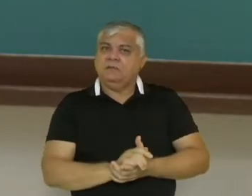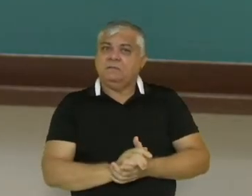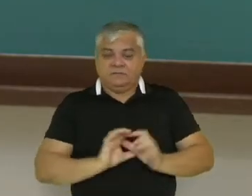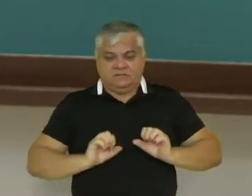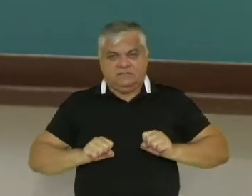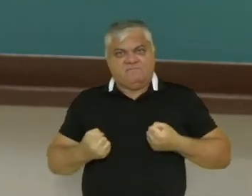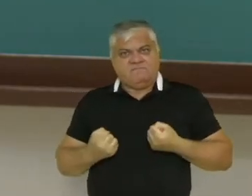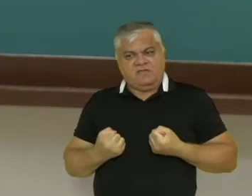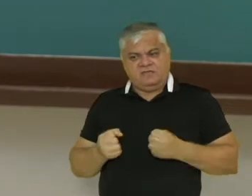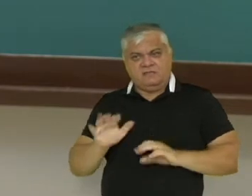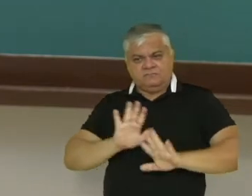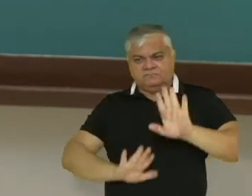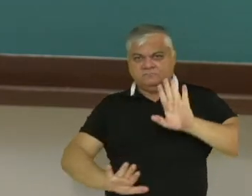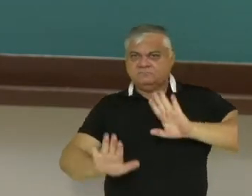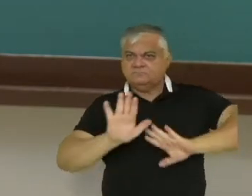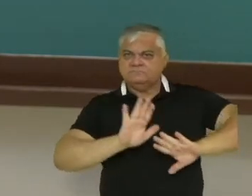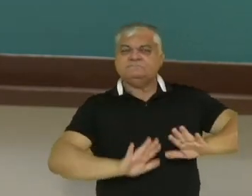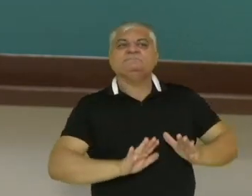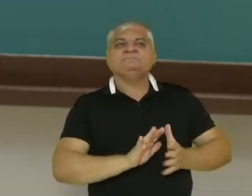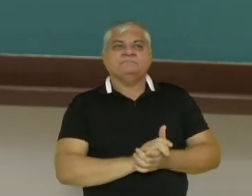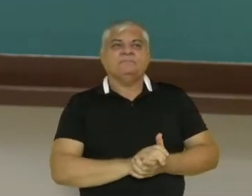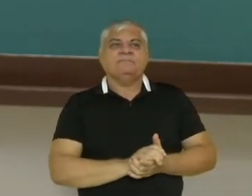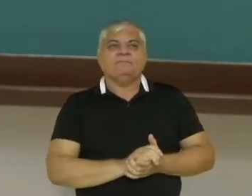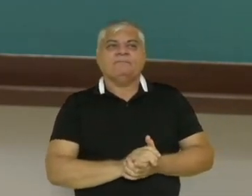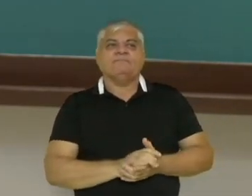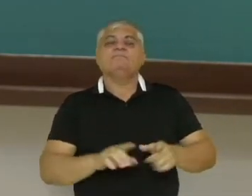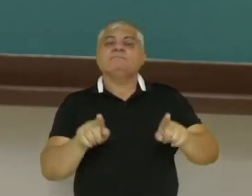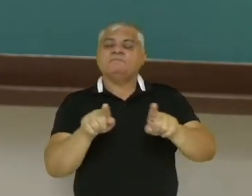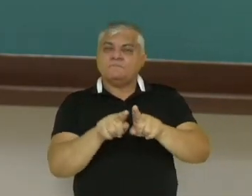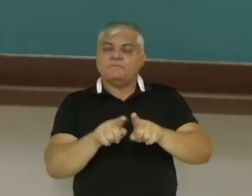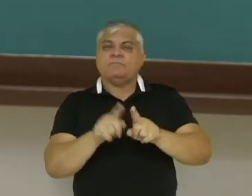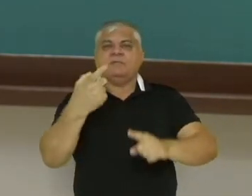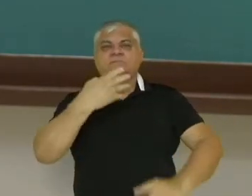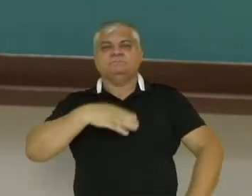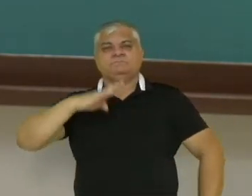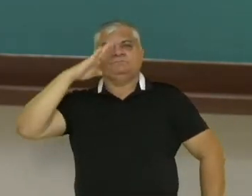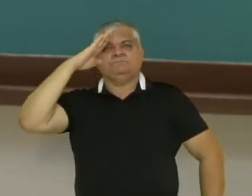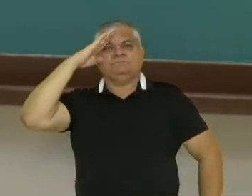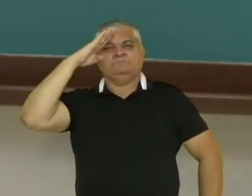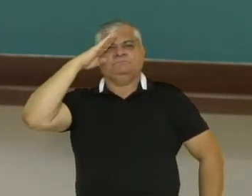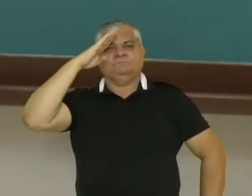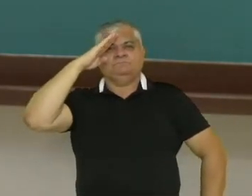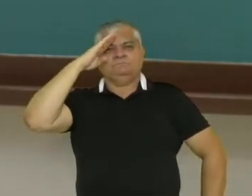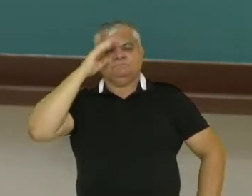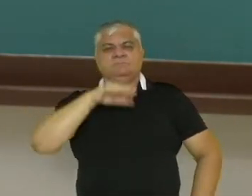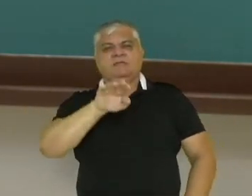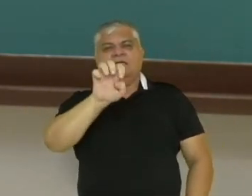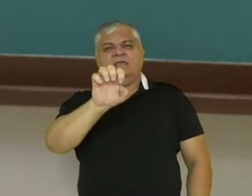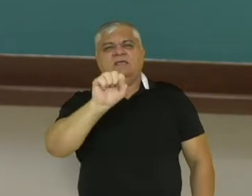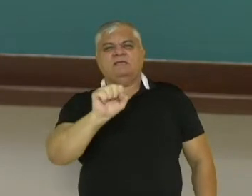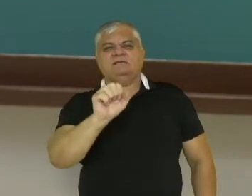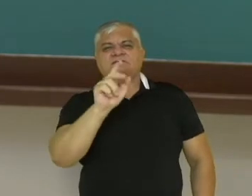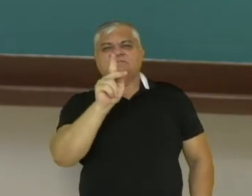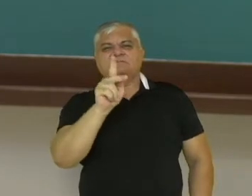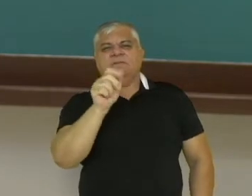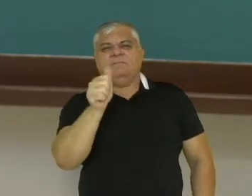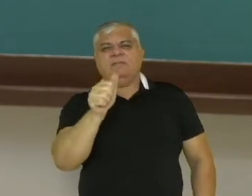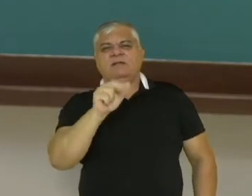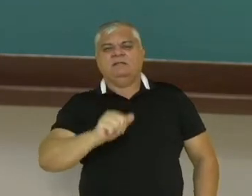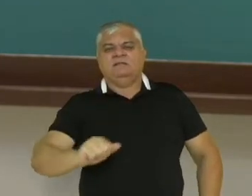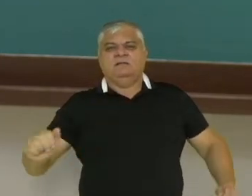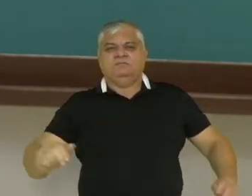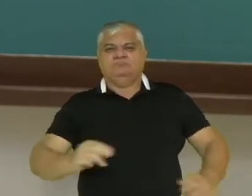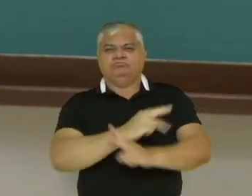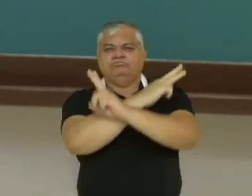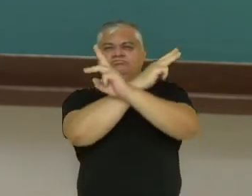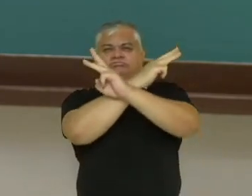defender, né? Outro exemplo seria o regime de treinamento militar dos espartanos, mostrado em alguns filmes atuais como os anos 300. Então,